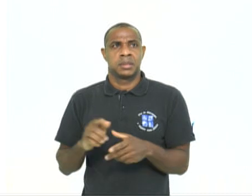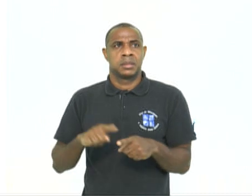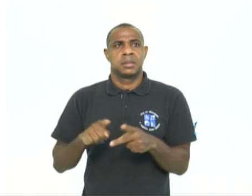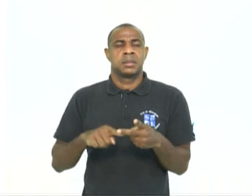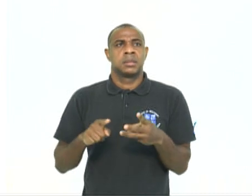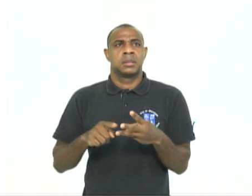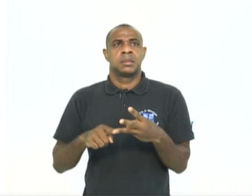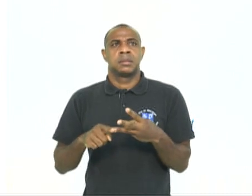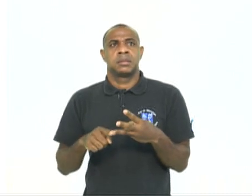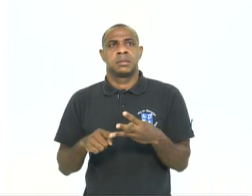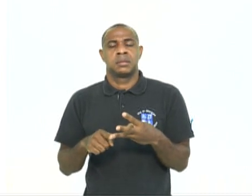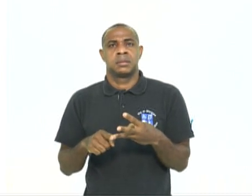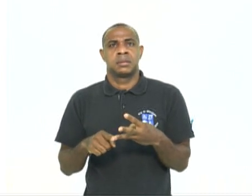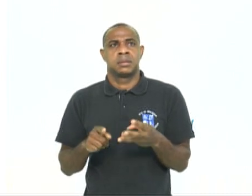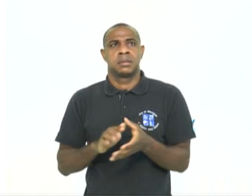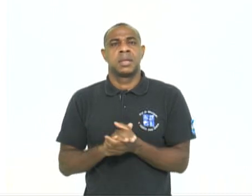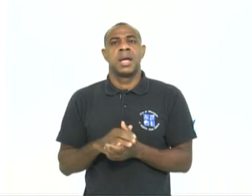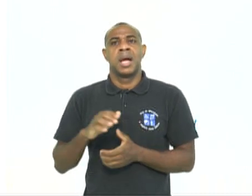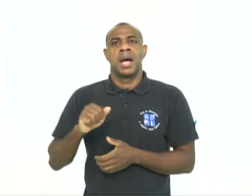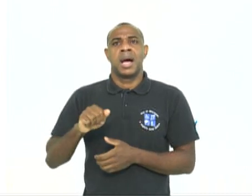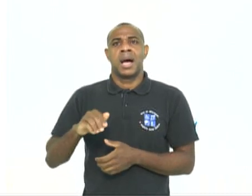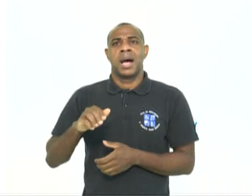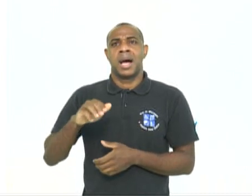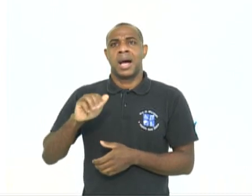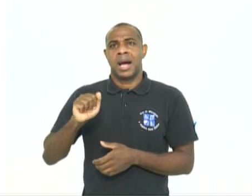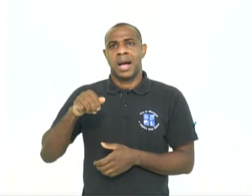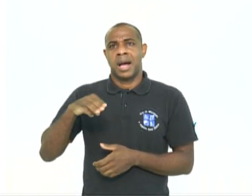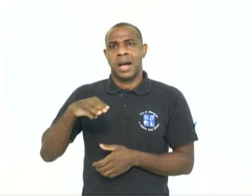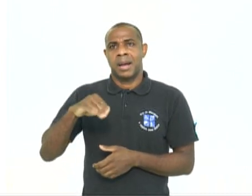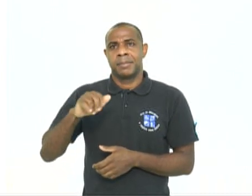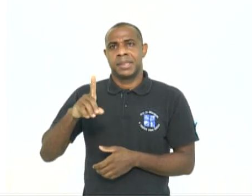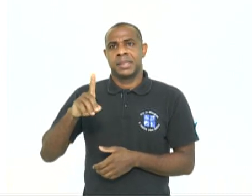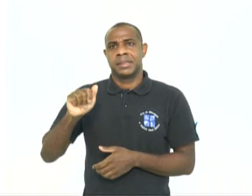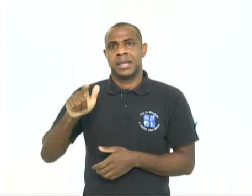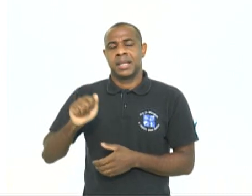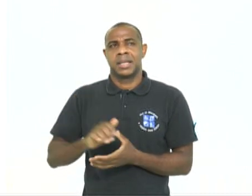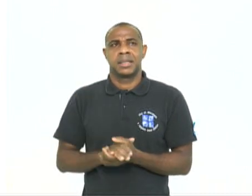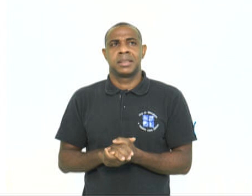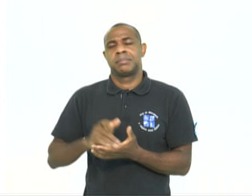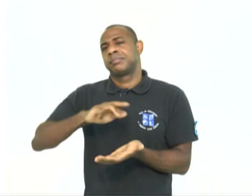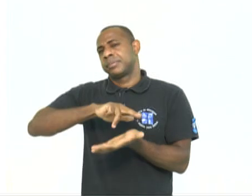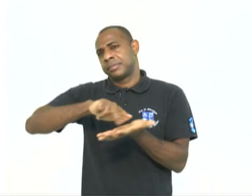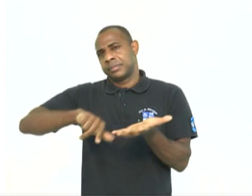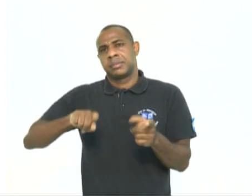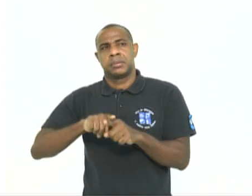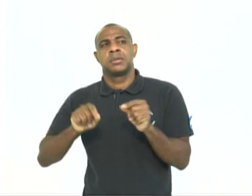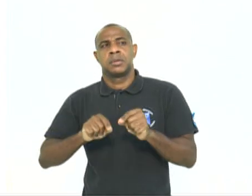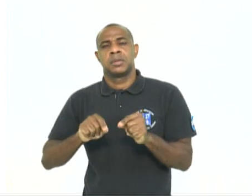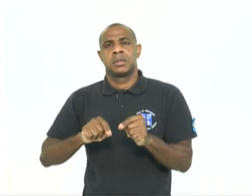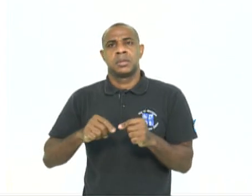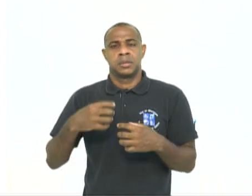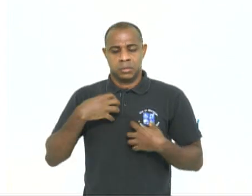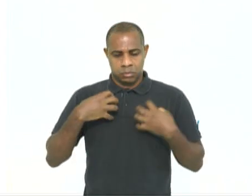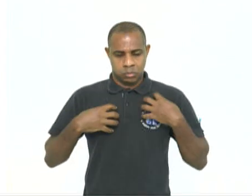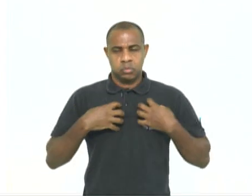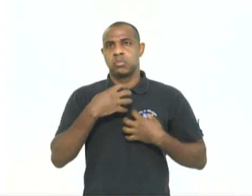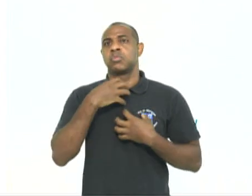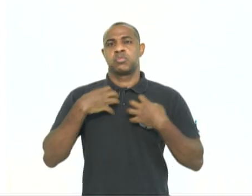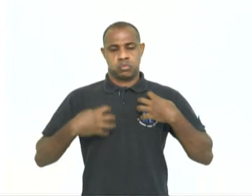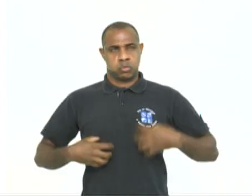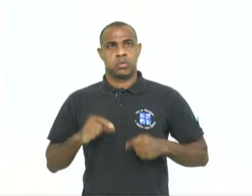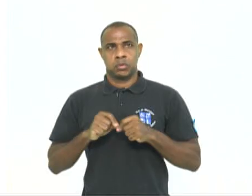tonsilas palatais, as amígdalas, né? A tonsila faríngea, as adenoides e o timo são órgãos que a gente vai chamar órgãos do sistema